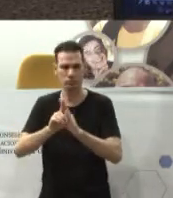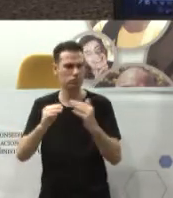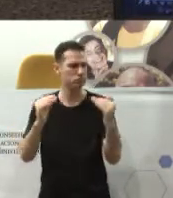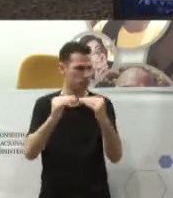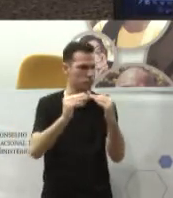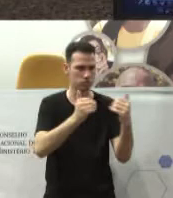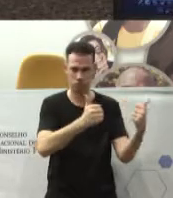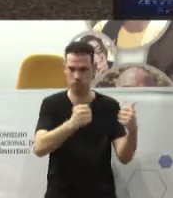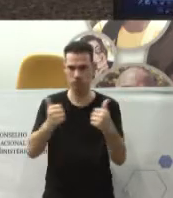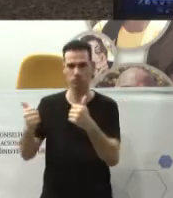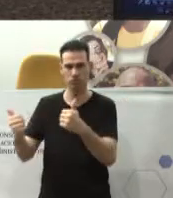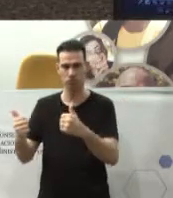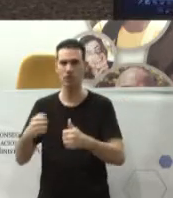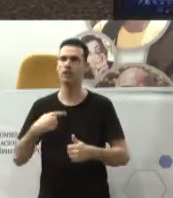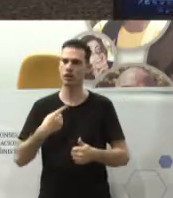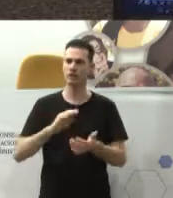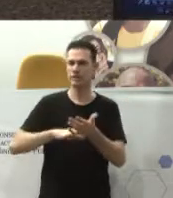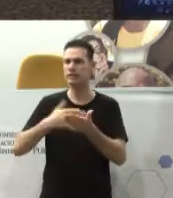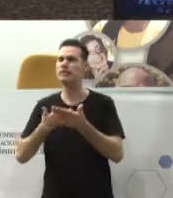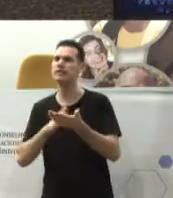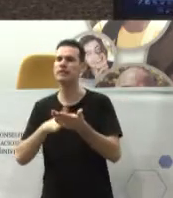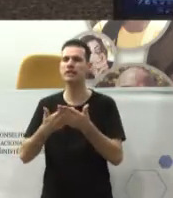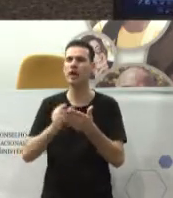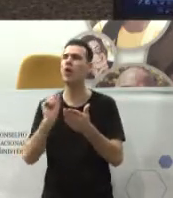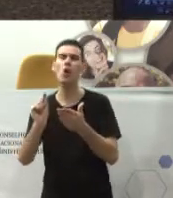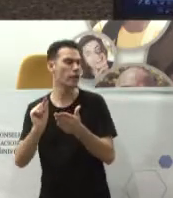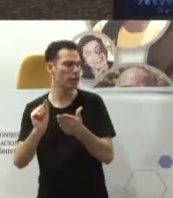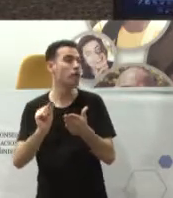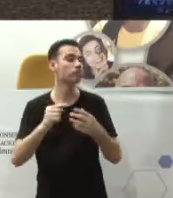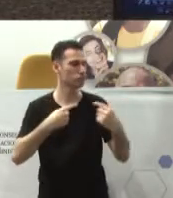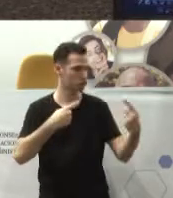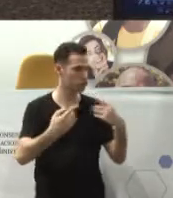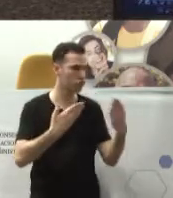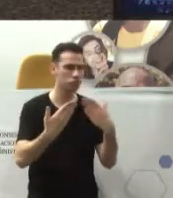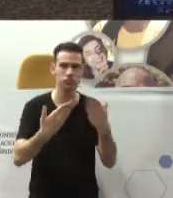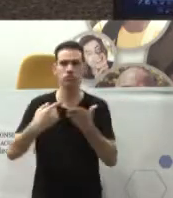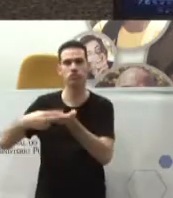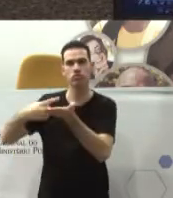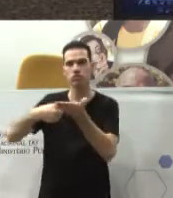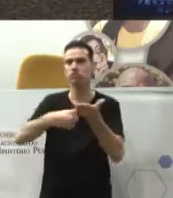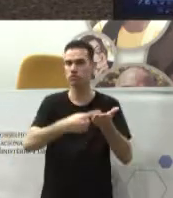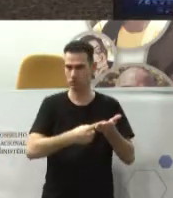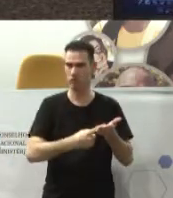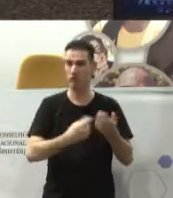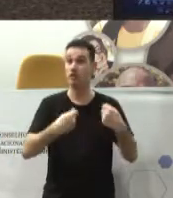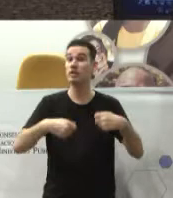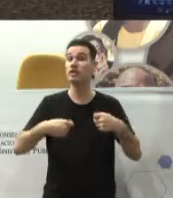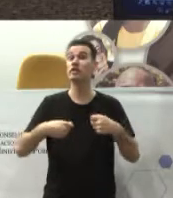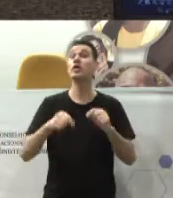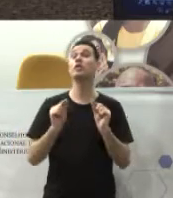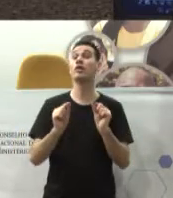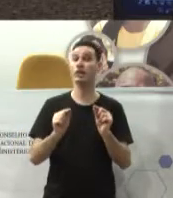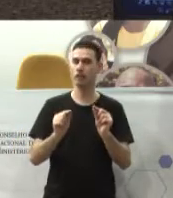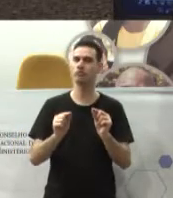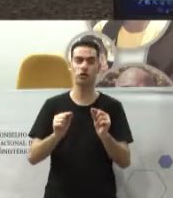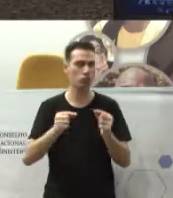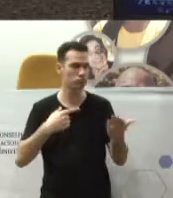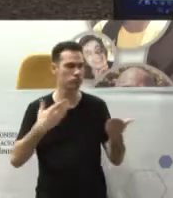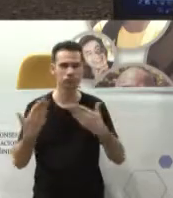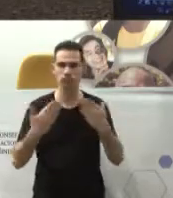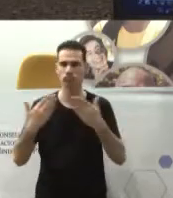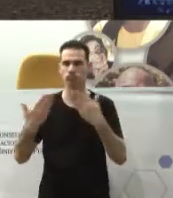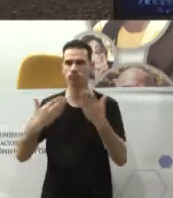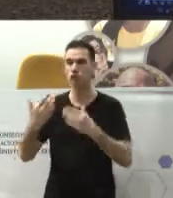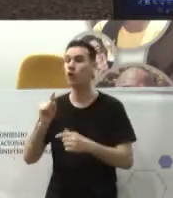dele, interpretativo, hermenêutico interpretativo, que permite isso, né? Mas para que isso não ocorra, precisamos o quê? Definir quem